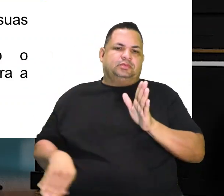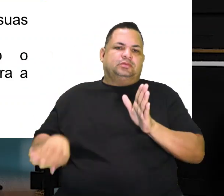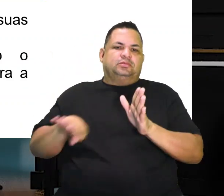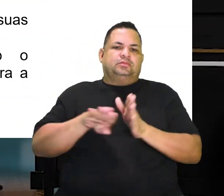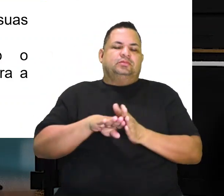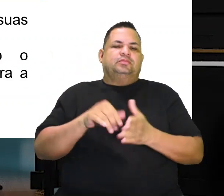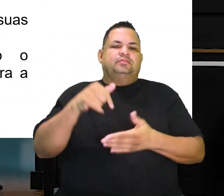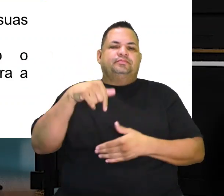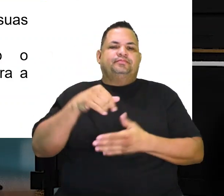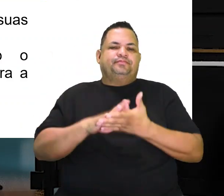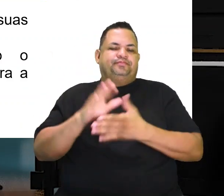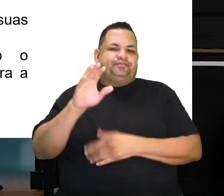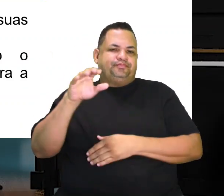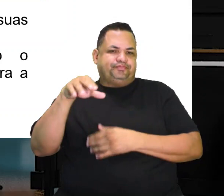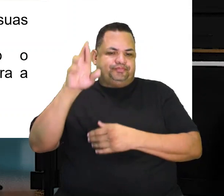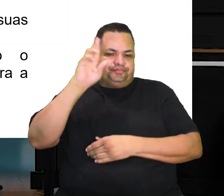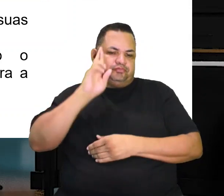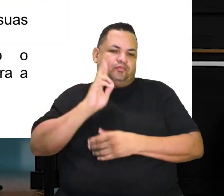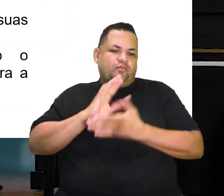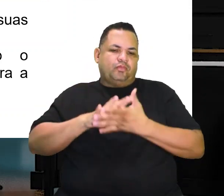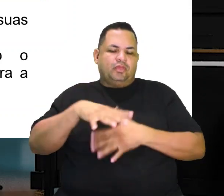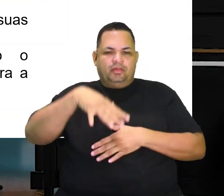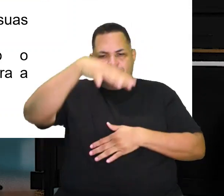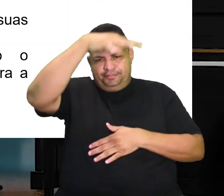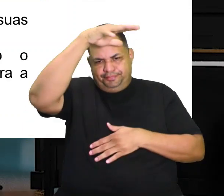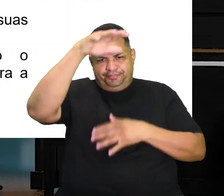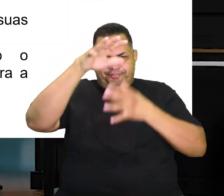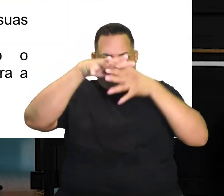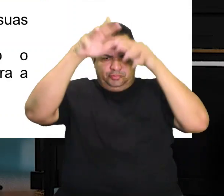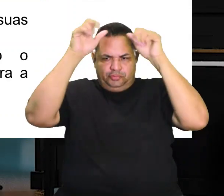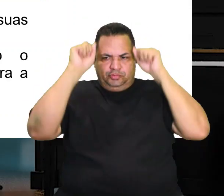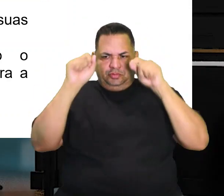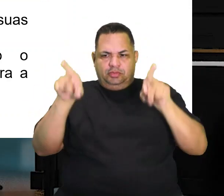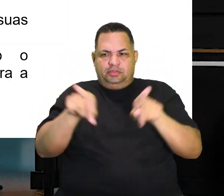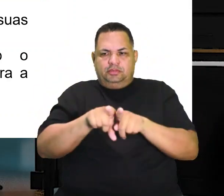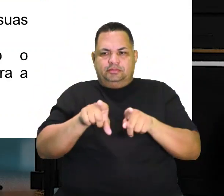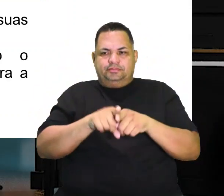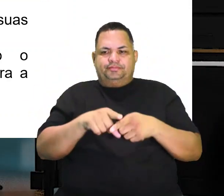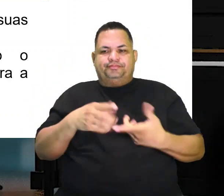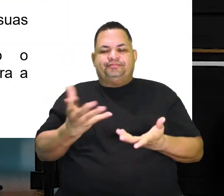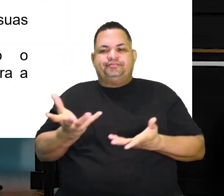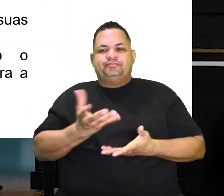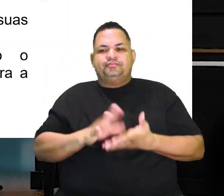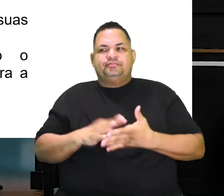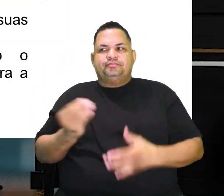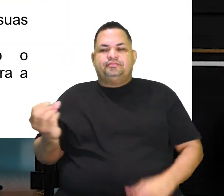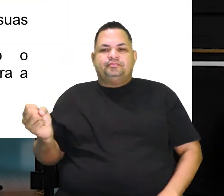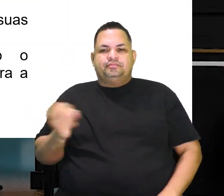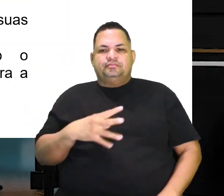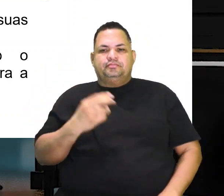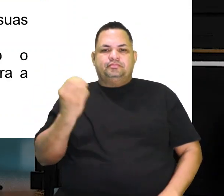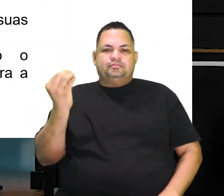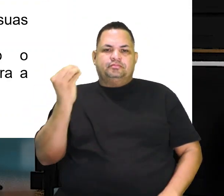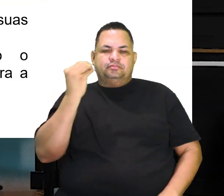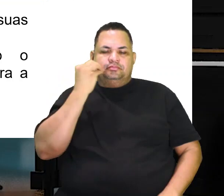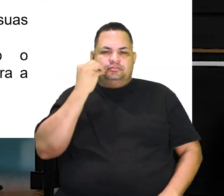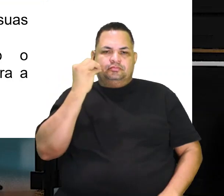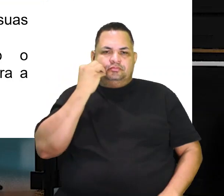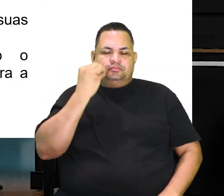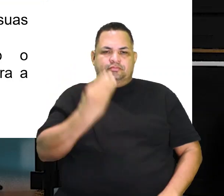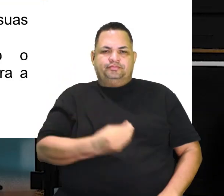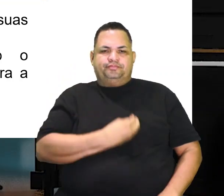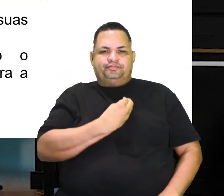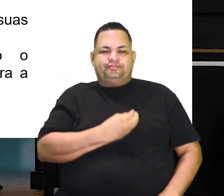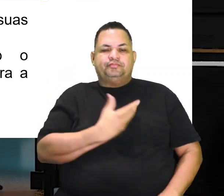para Rondônia, para o Acre, em busca de novas oportunidades na vida. Então, tudo isso ocorre e eles